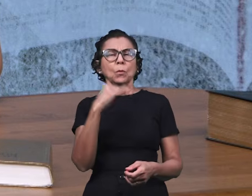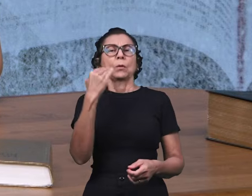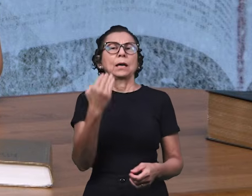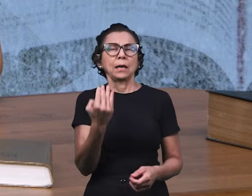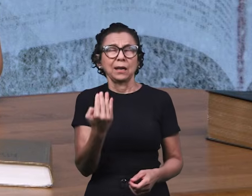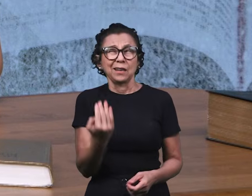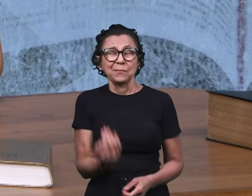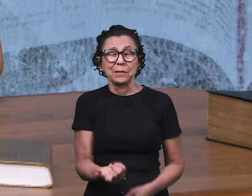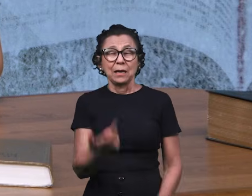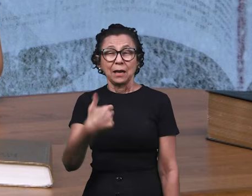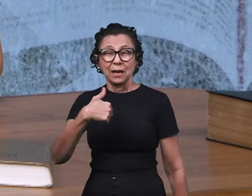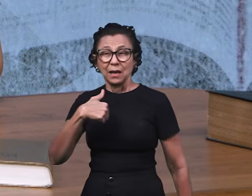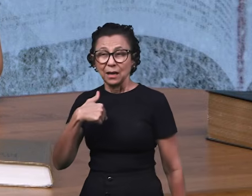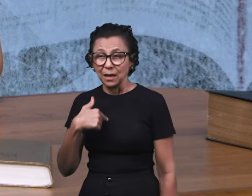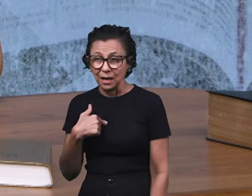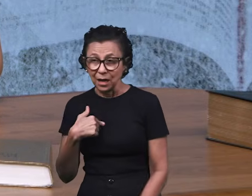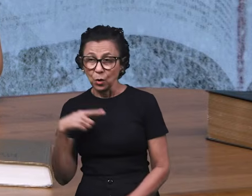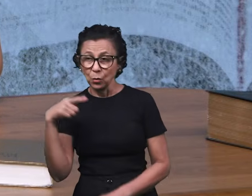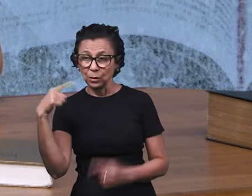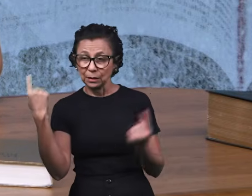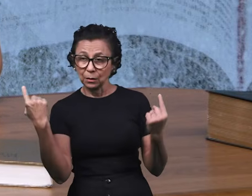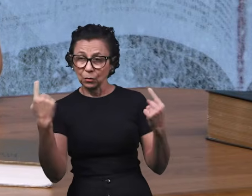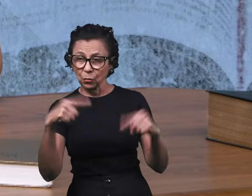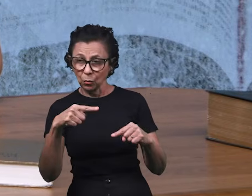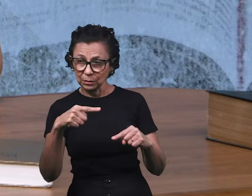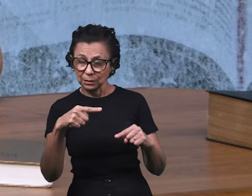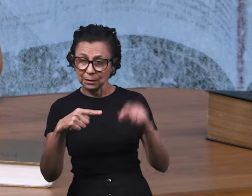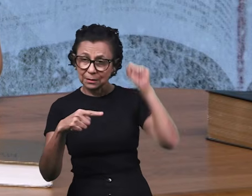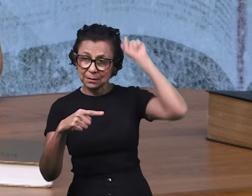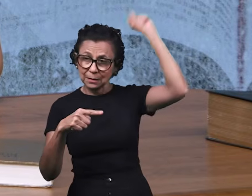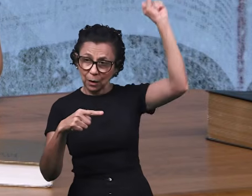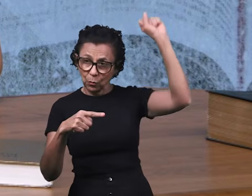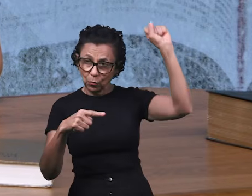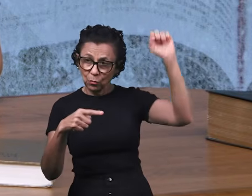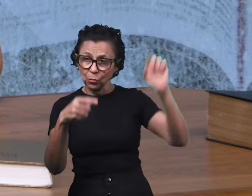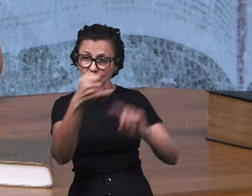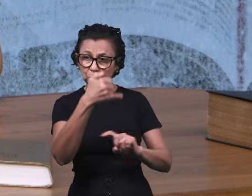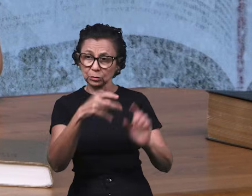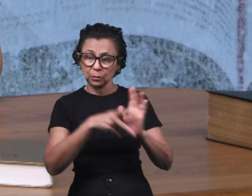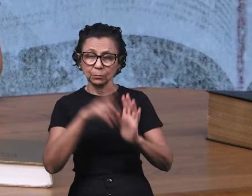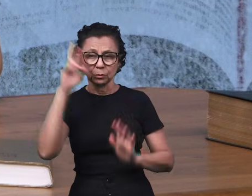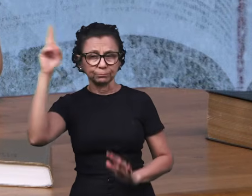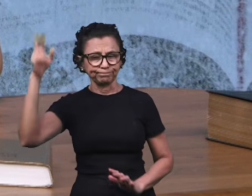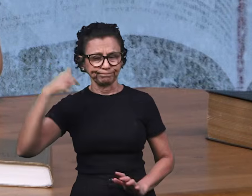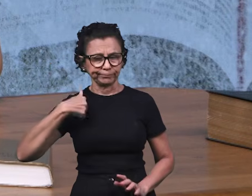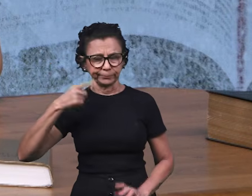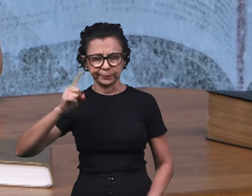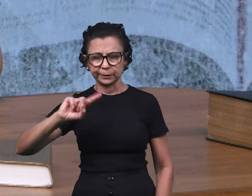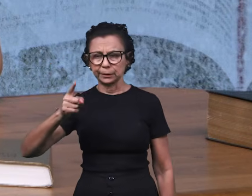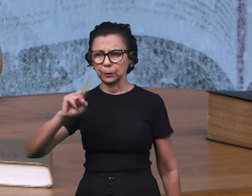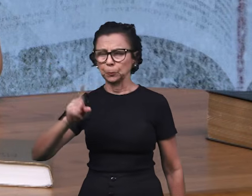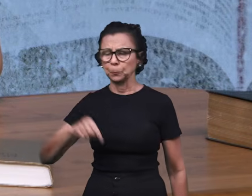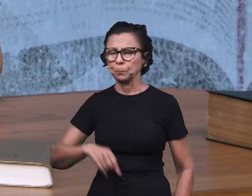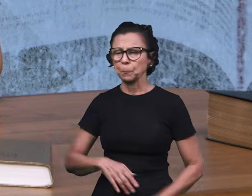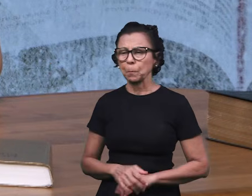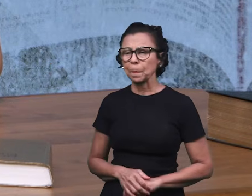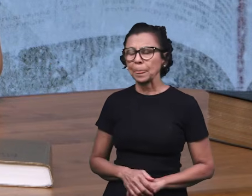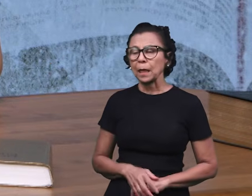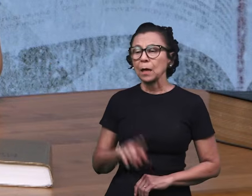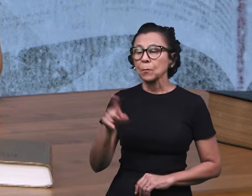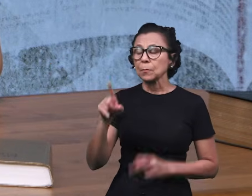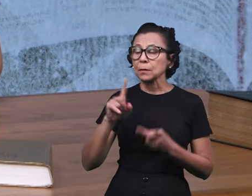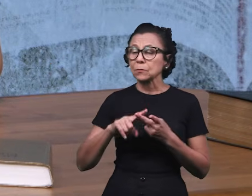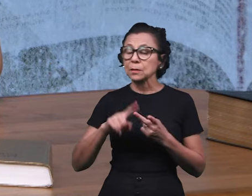que eu estenda a mão contra o ungido do Senhor. Agora, porém, toma lá a lança que está à